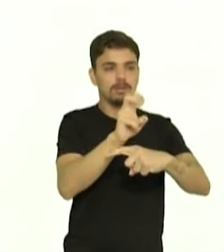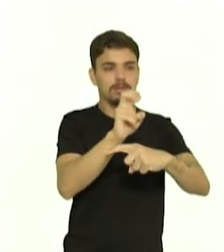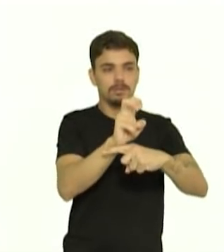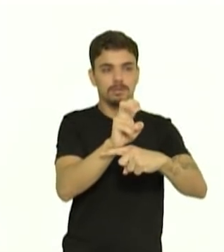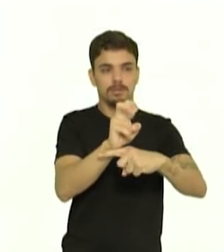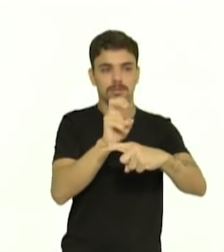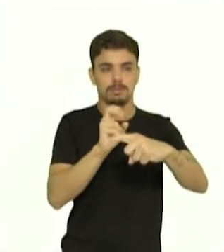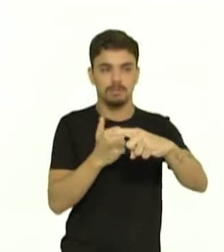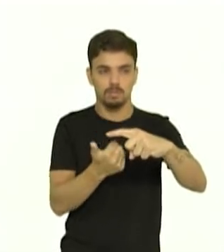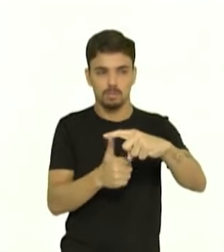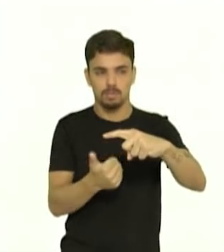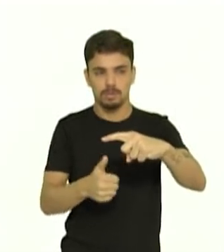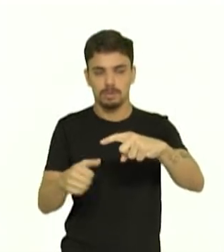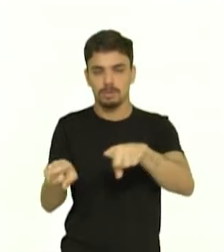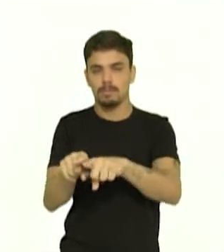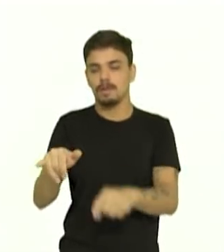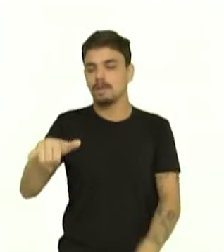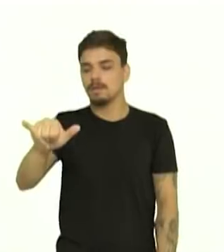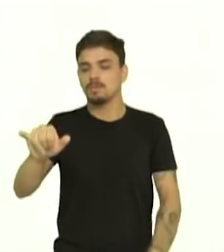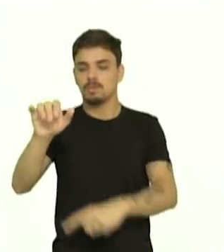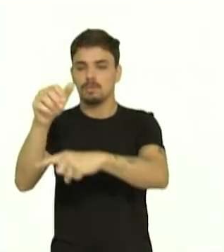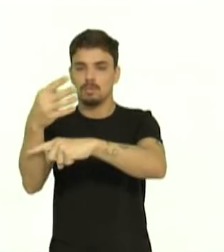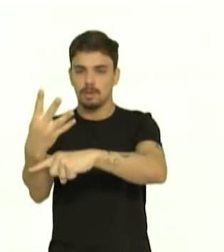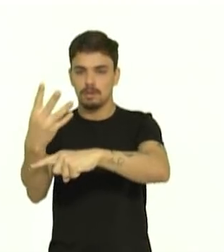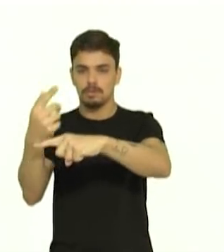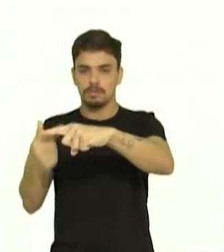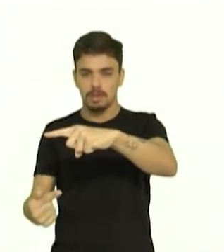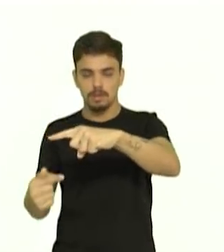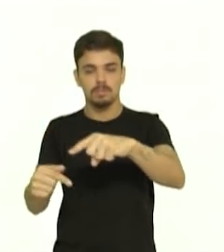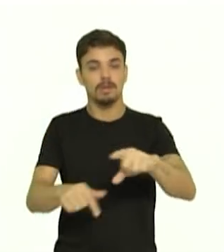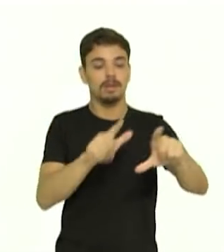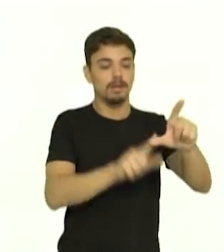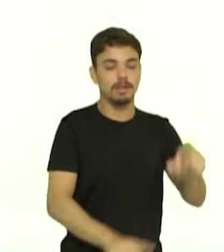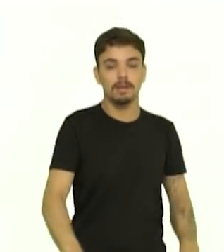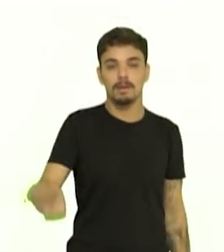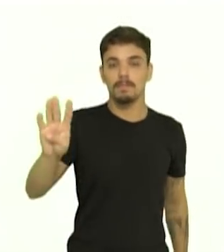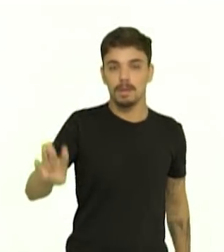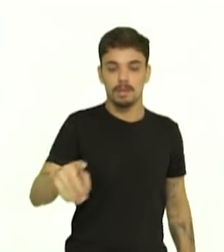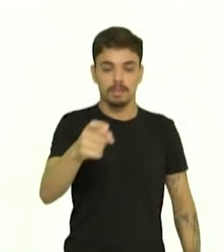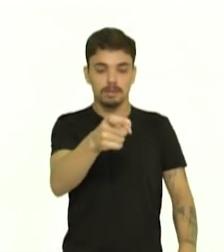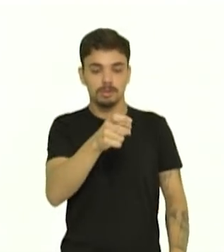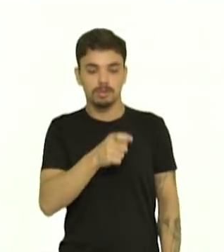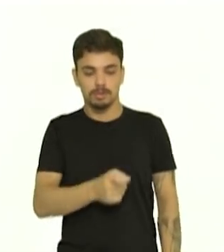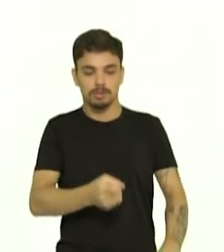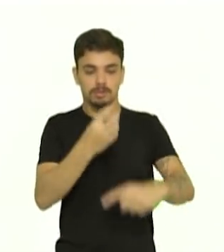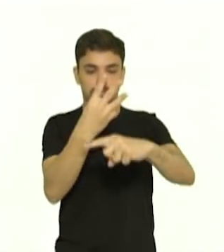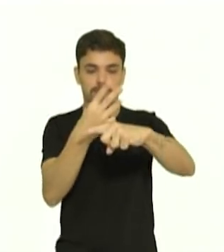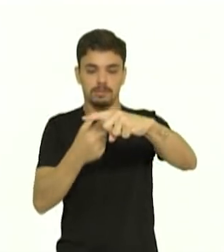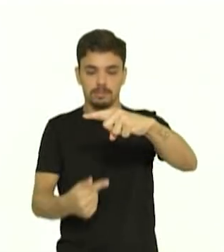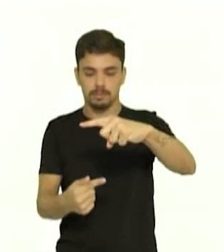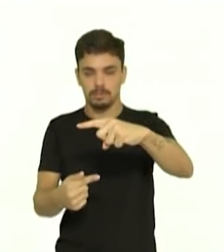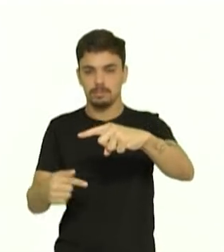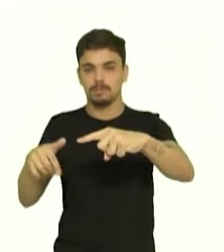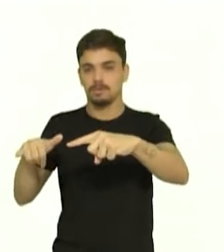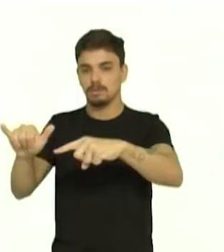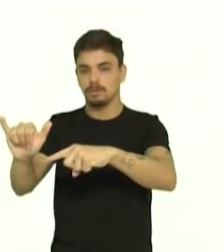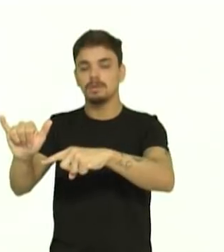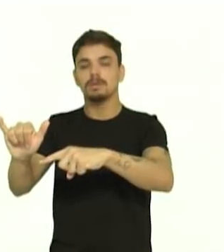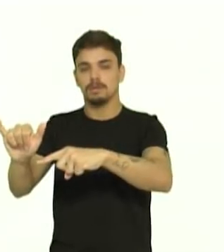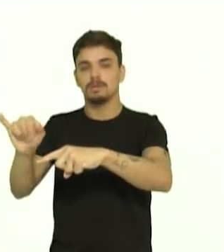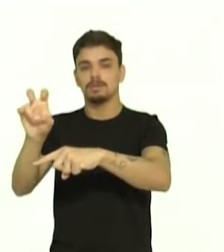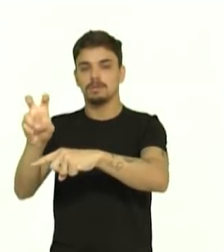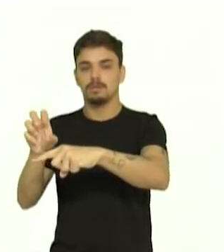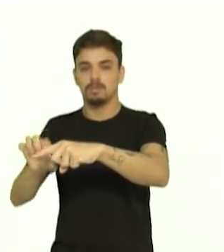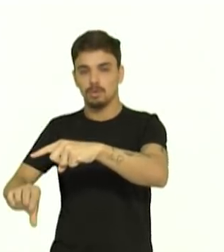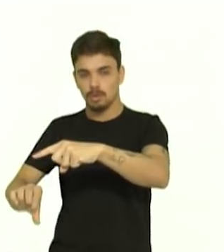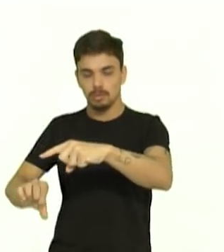y 4 sétimos. Na letra B, x 3 sétimos e y é 5